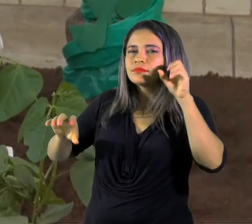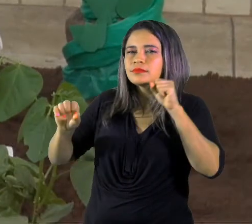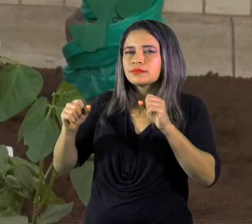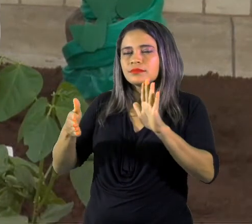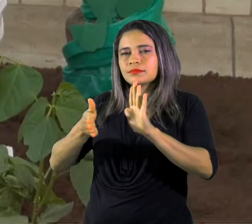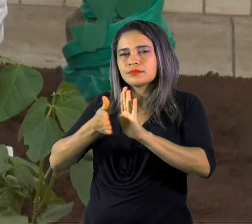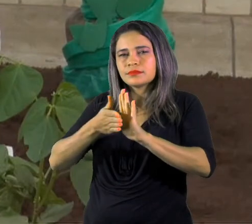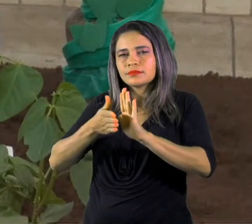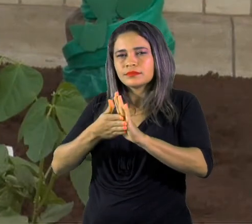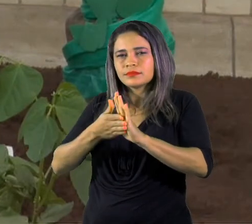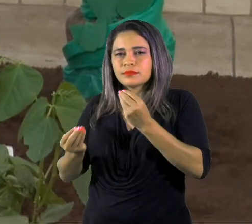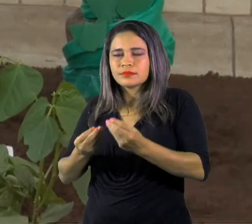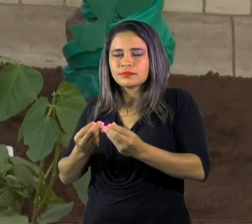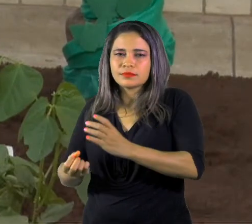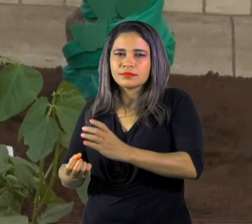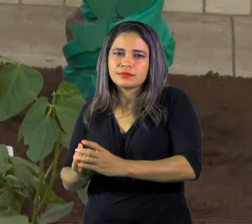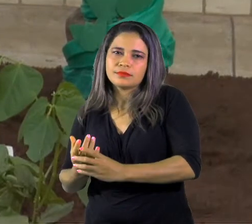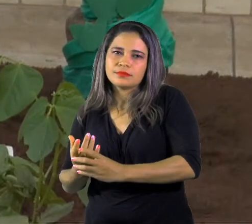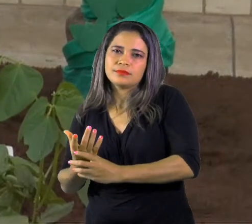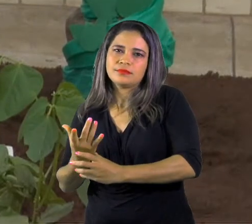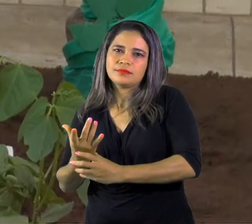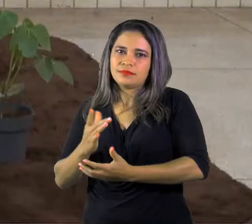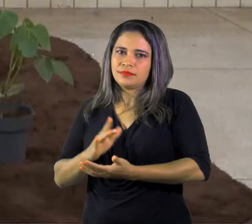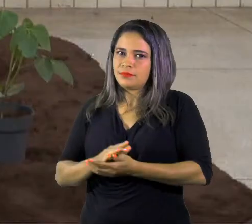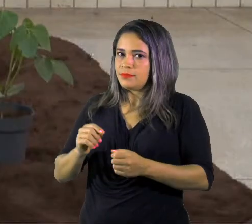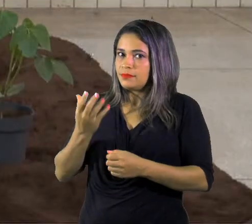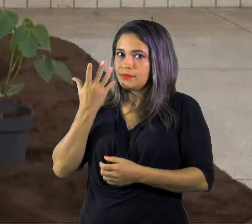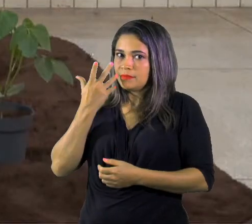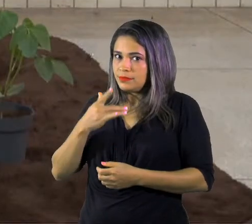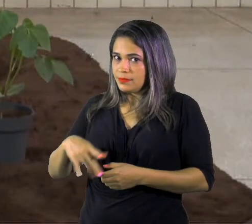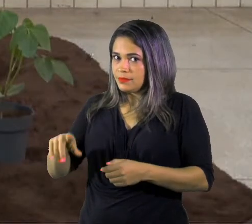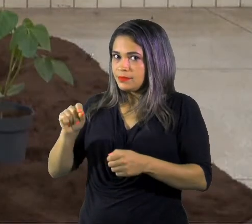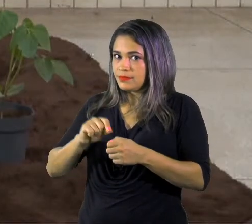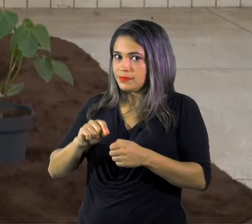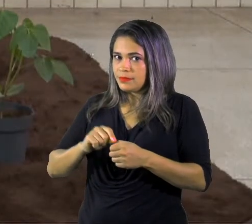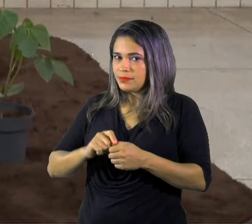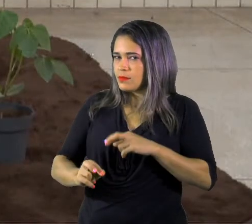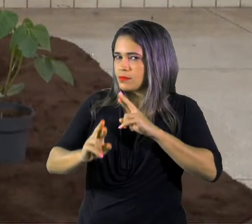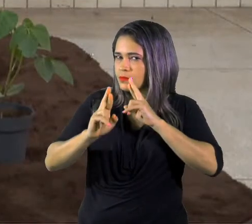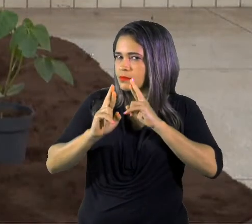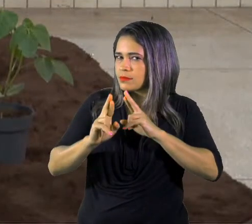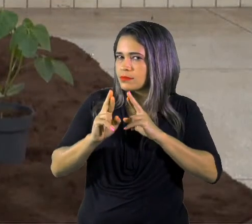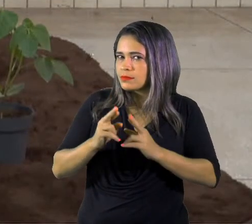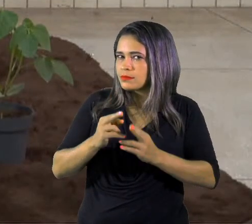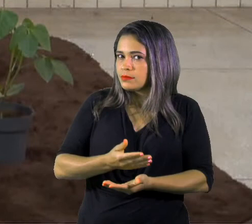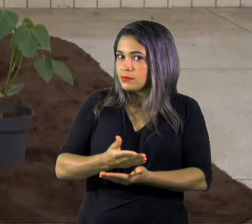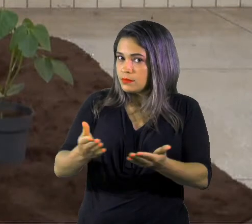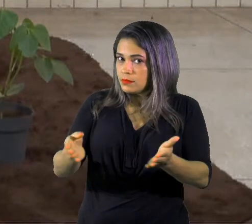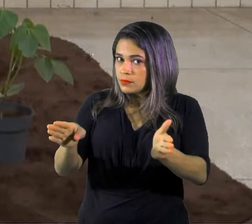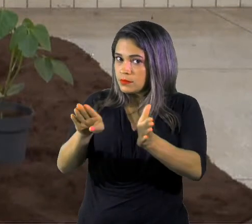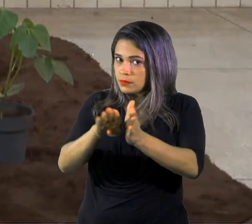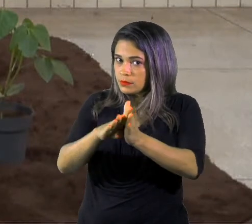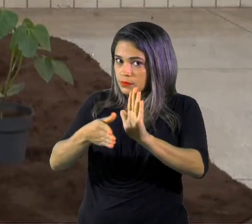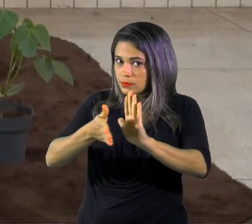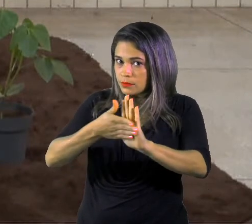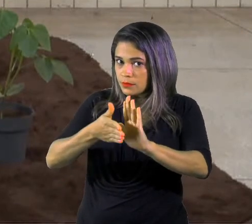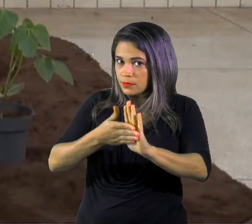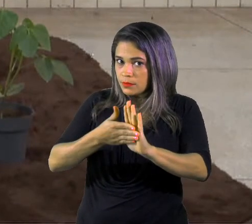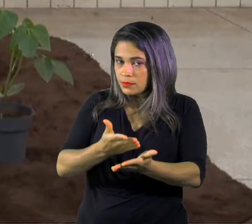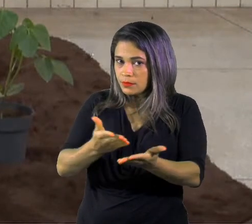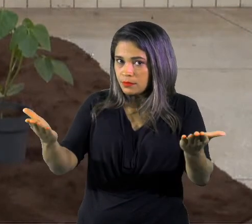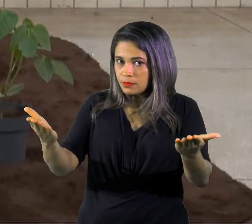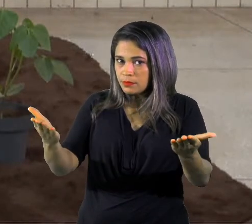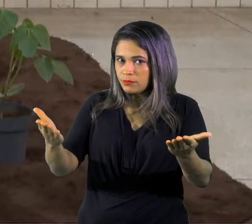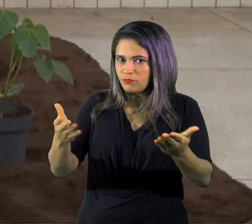propostas de elaborações que as nossas crianças farão. Então a gente espera que essa proposta chegue até vocês e que vocês sejam